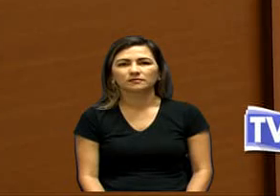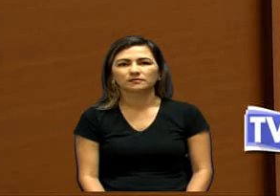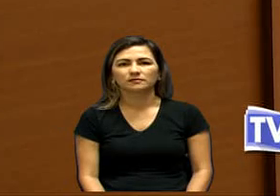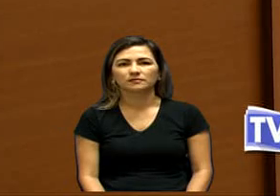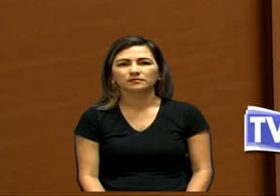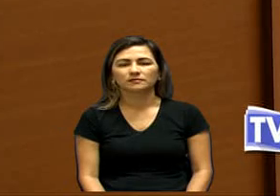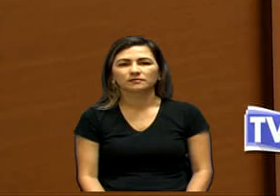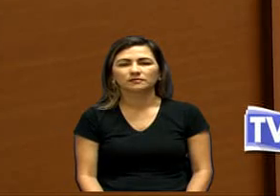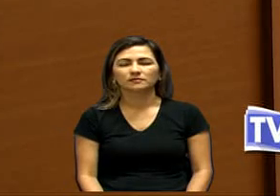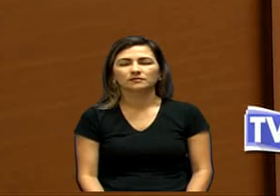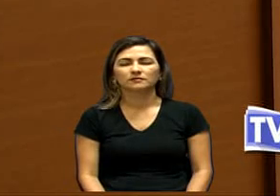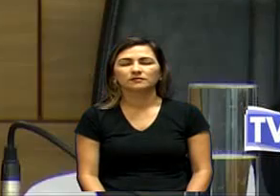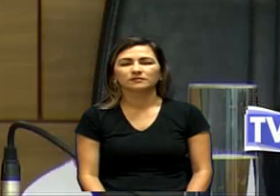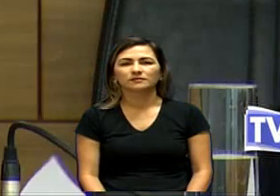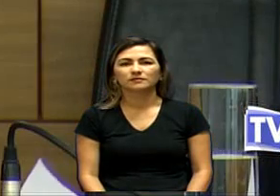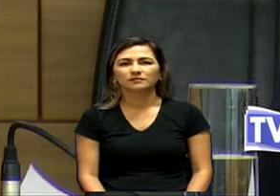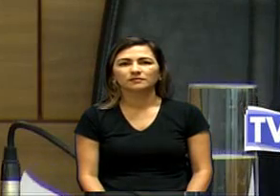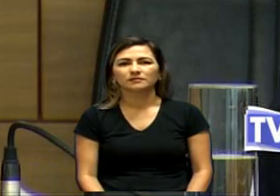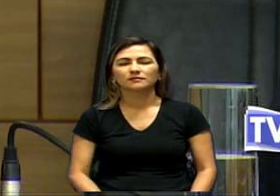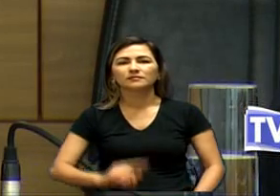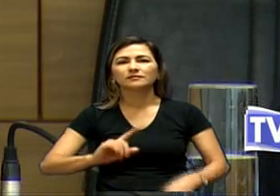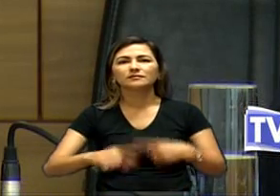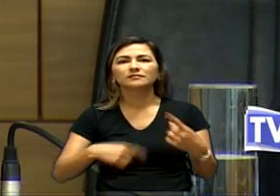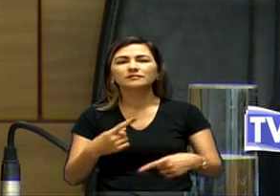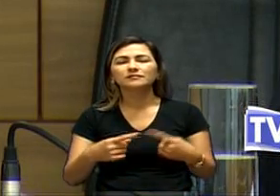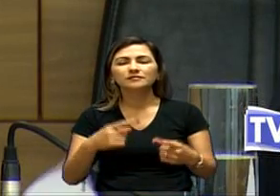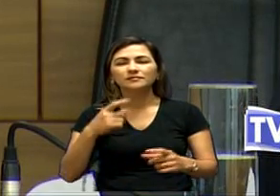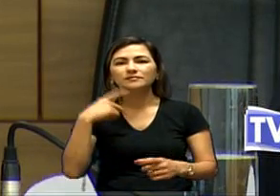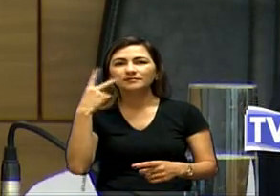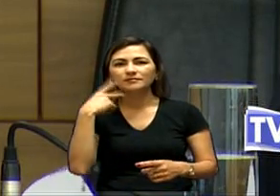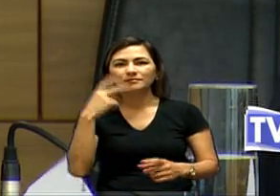Põe o doutor Hélio que tem que ficar curando minha voz aqui.